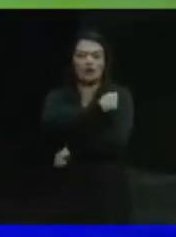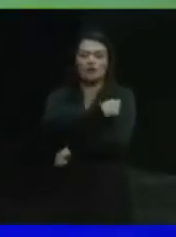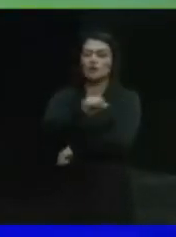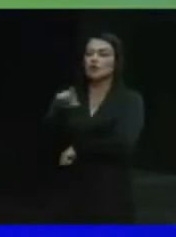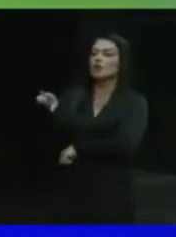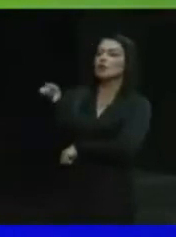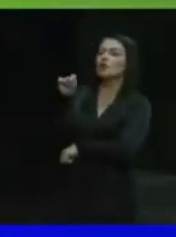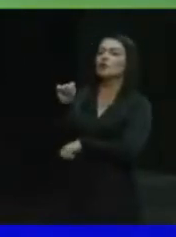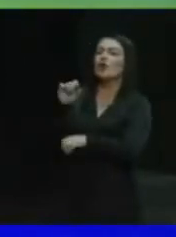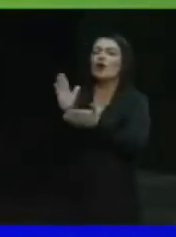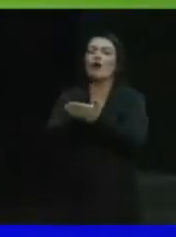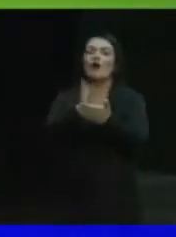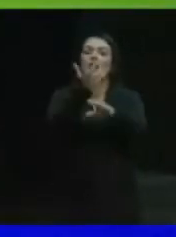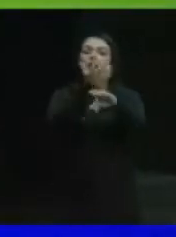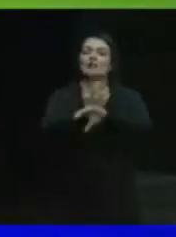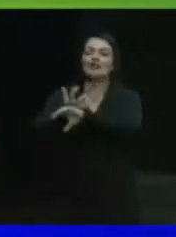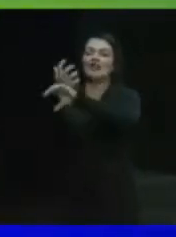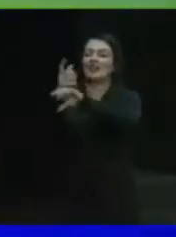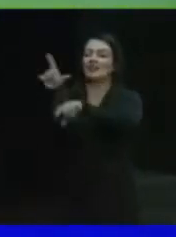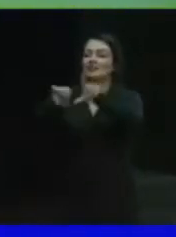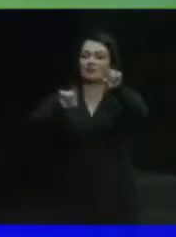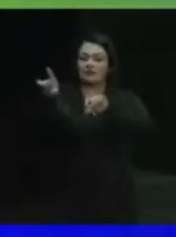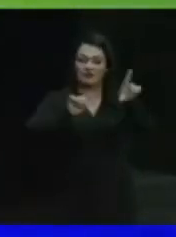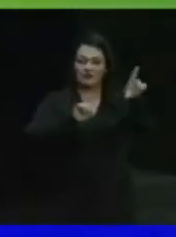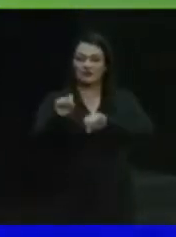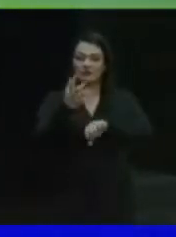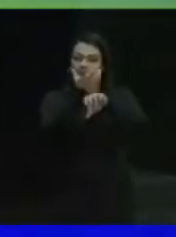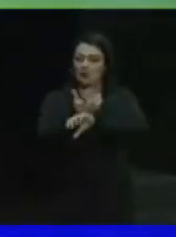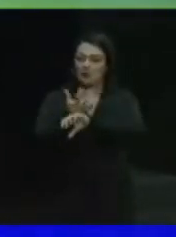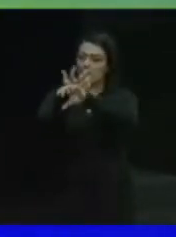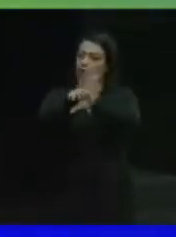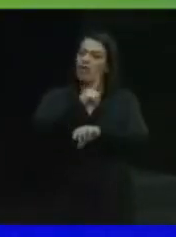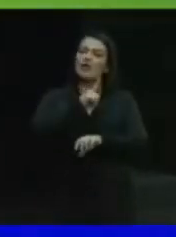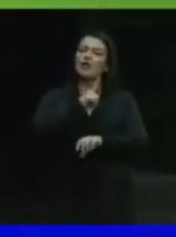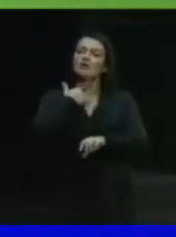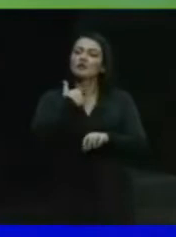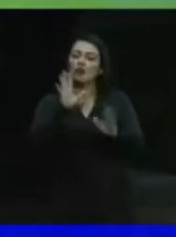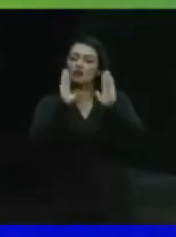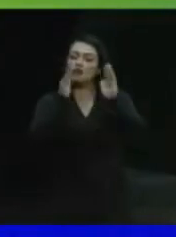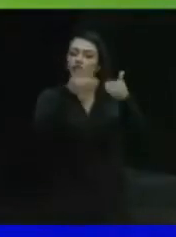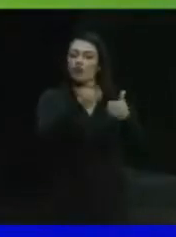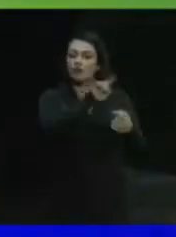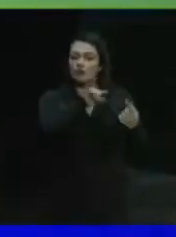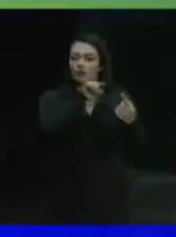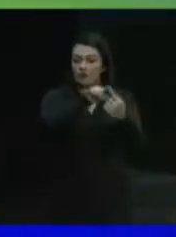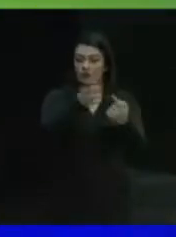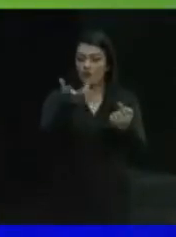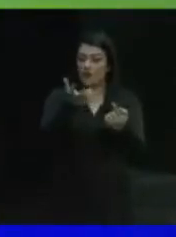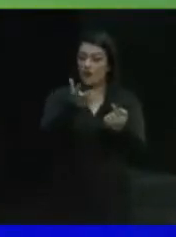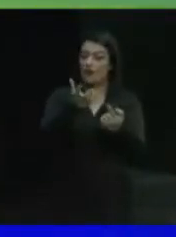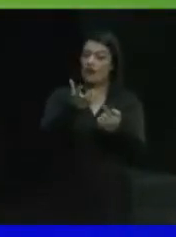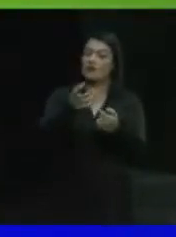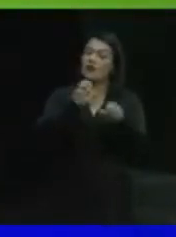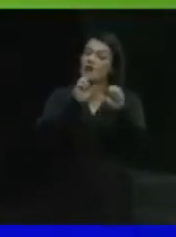parte das disciplinas e, fazendo isso, estudarem com maior motivação. Propomos expandir o ensino em período